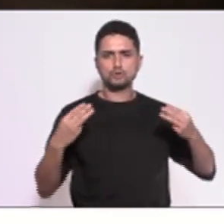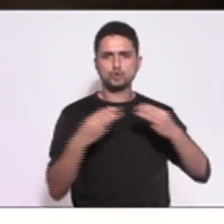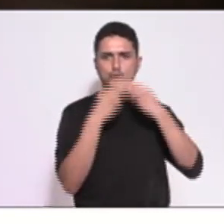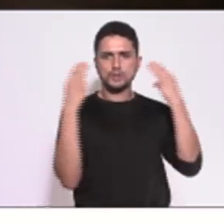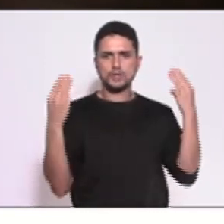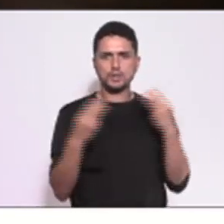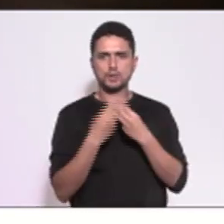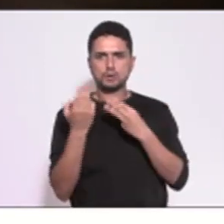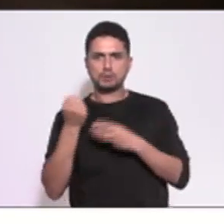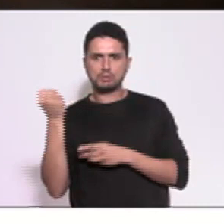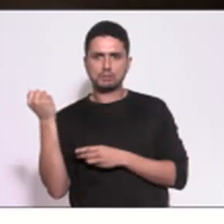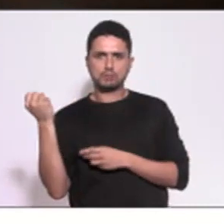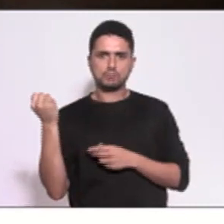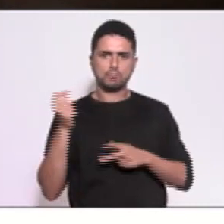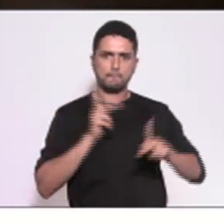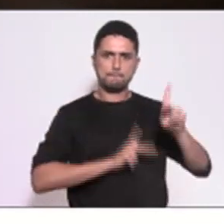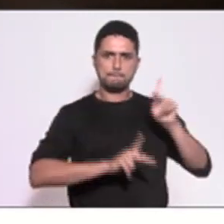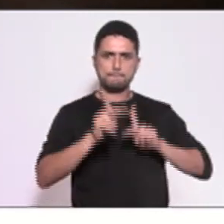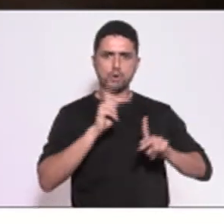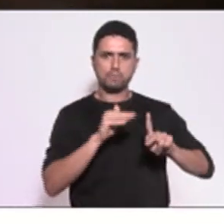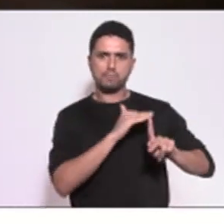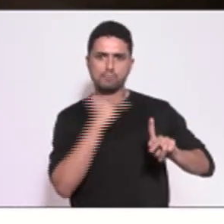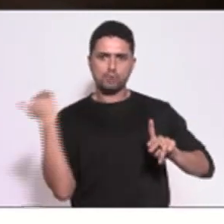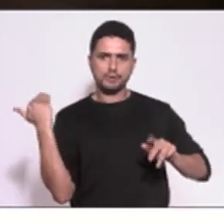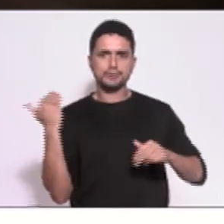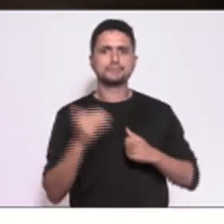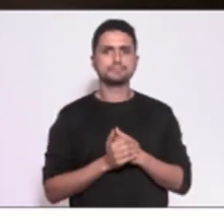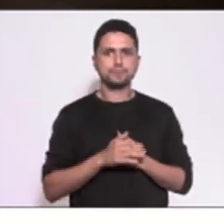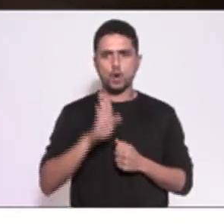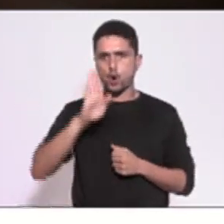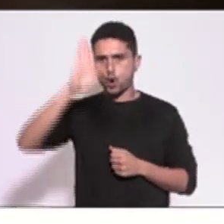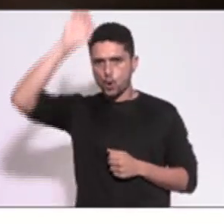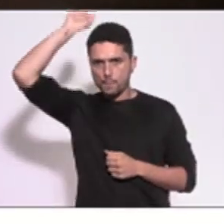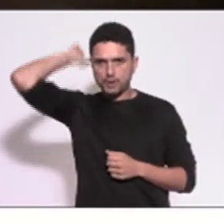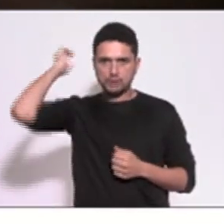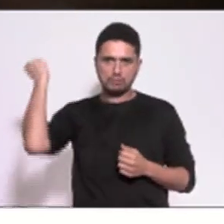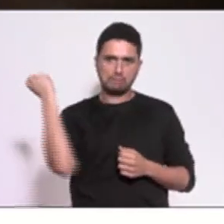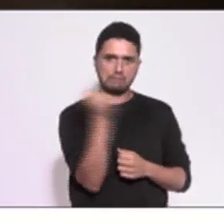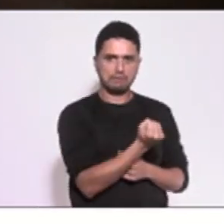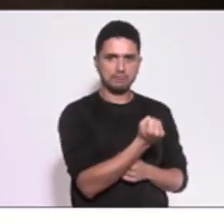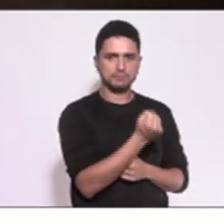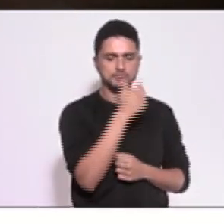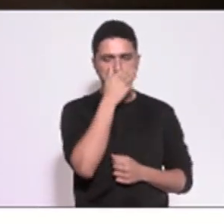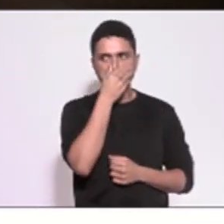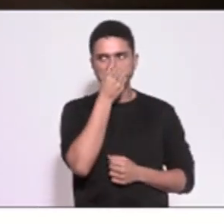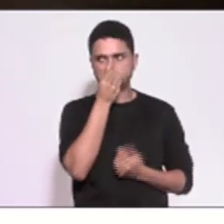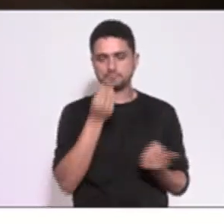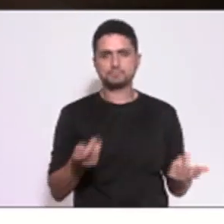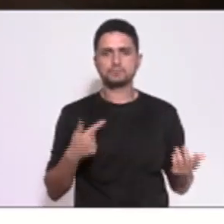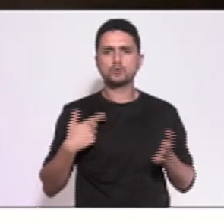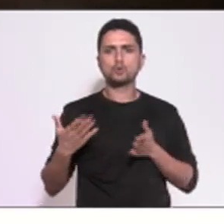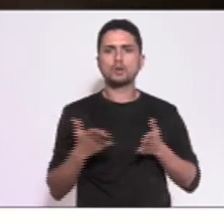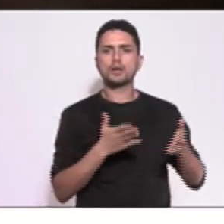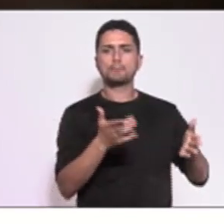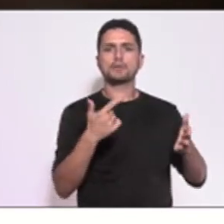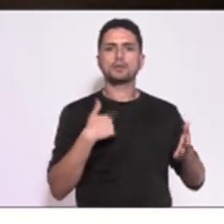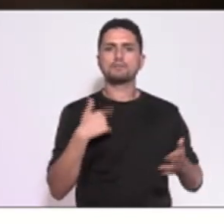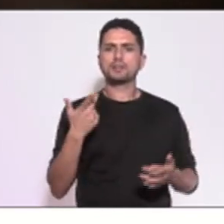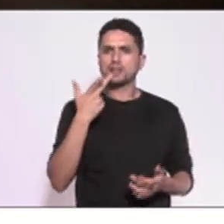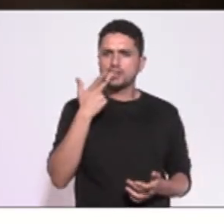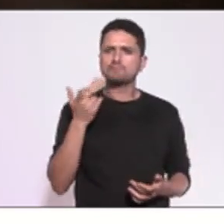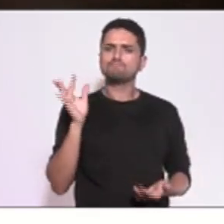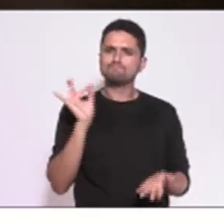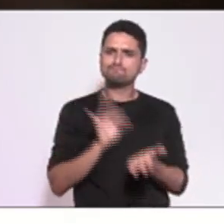Monte de Massadas, mortos pelos romanos. E no meio do caminho ele me disse assim: ô Wagner, eu me senti judeu